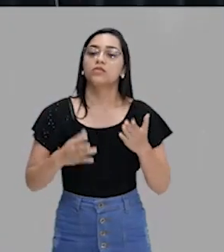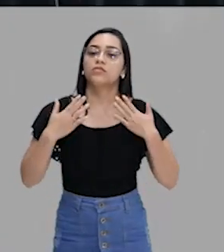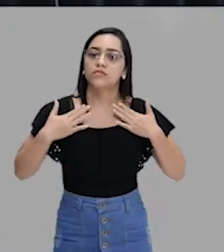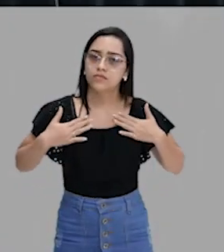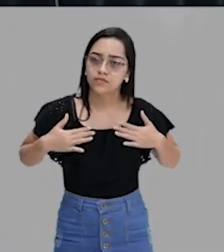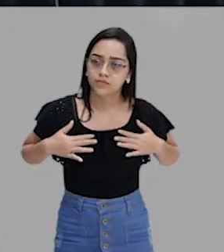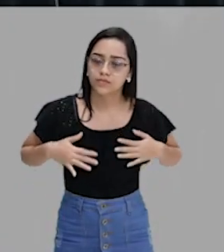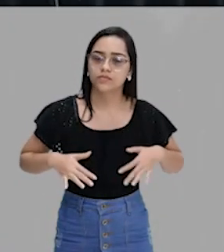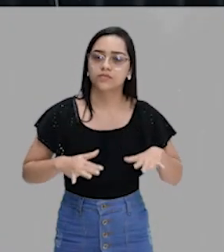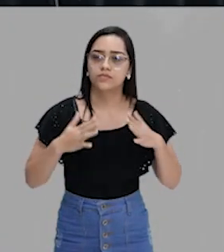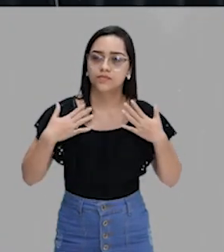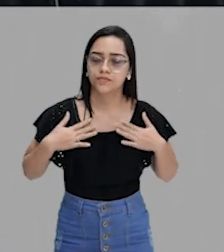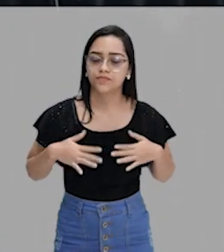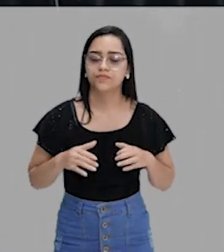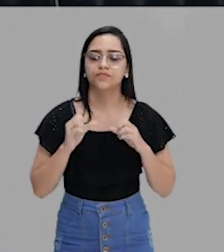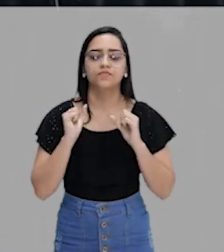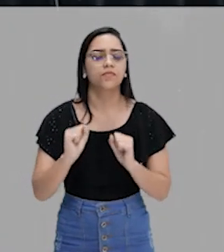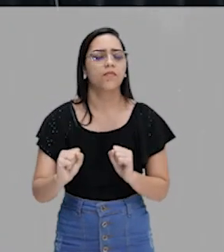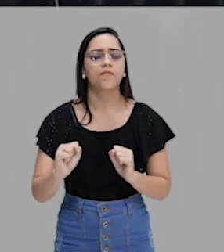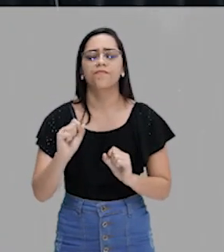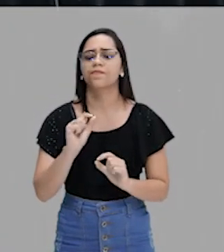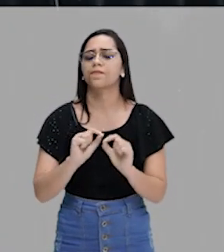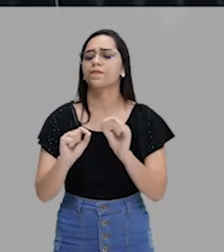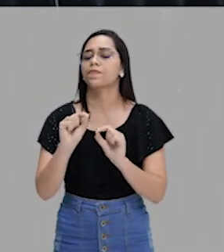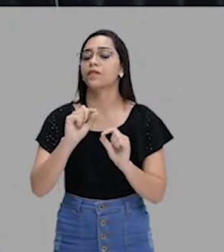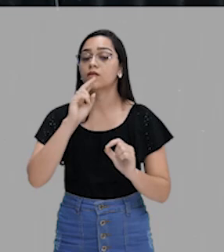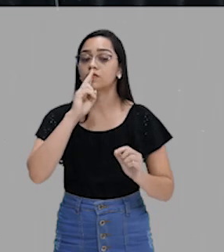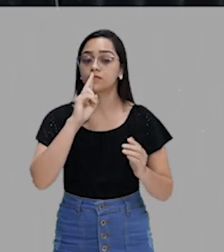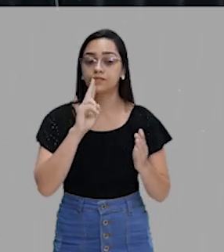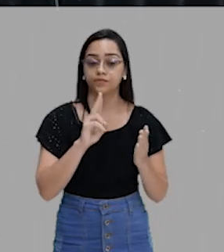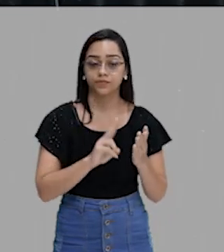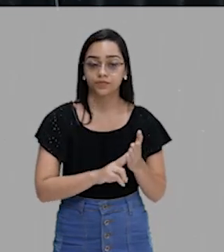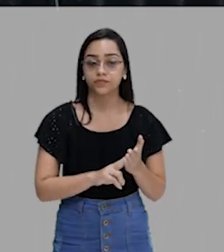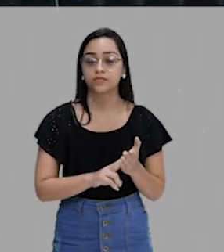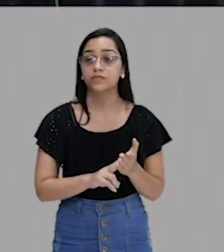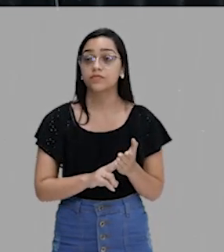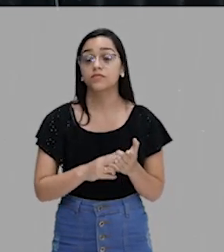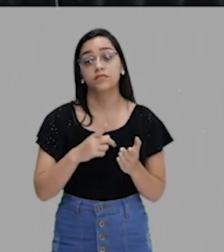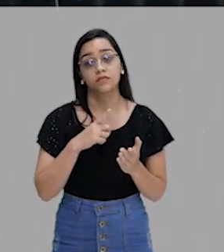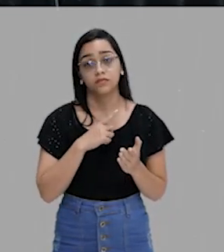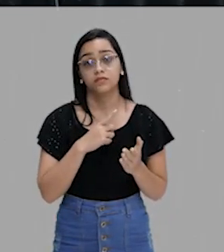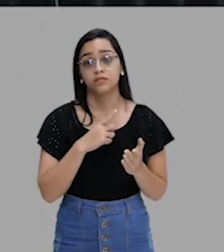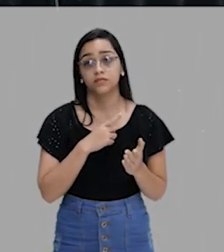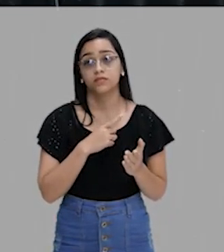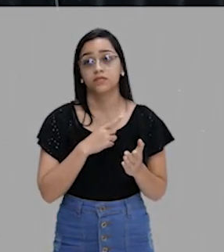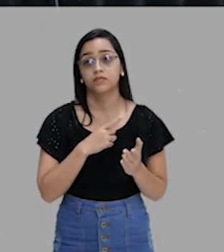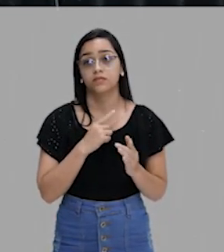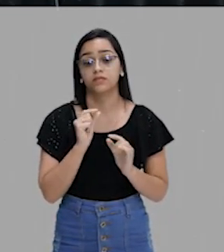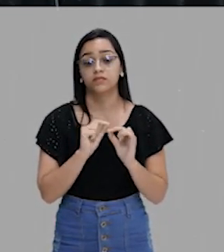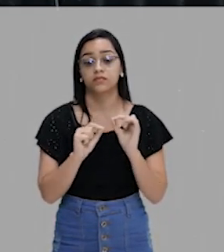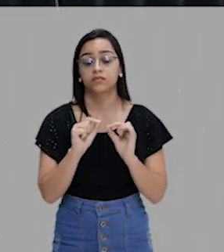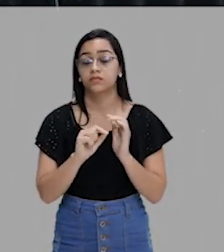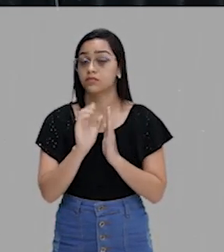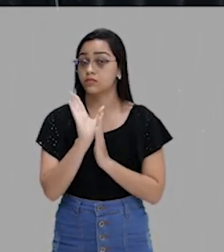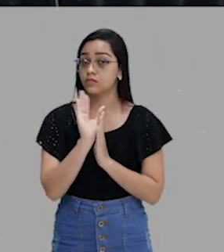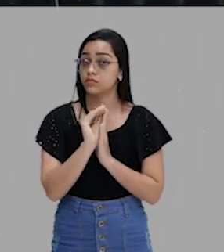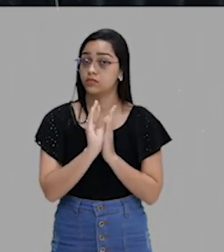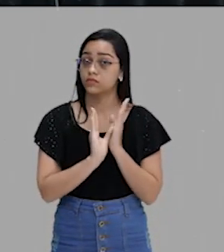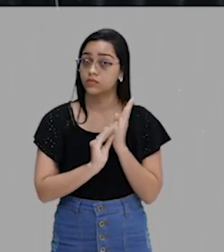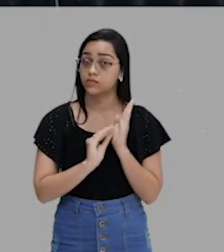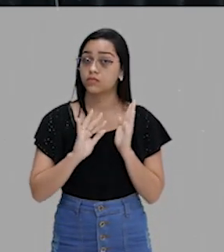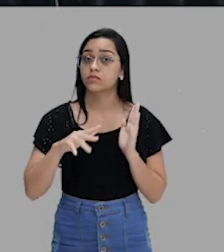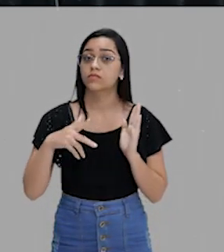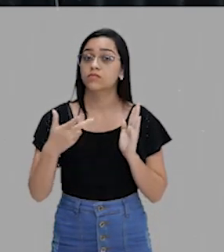bem pausada, para ver o que essa carta aí traz de conteúdo, quais